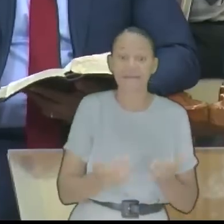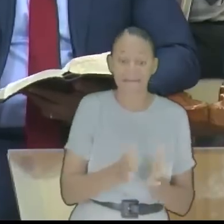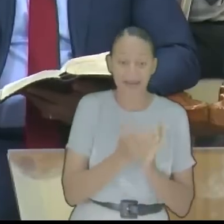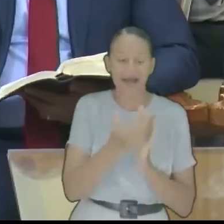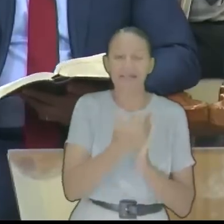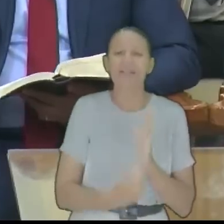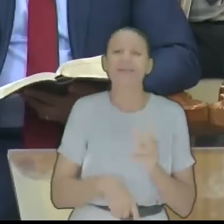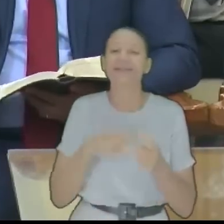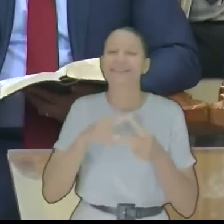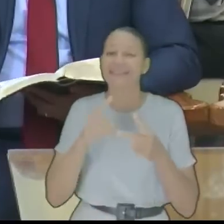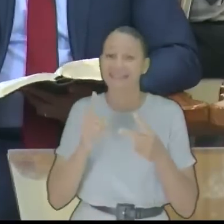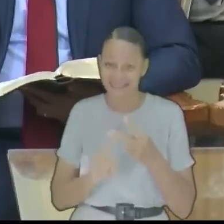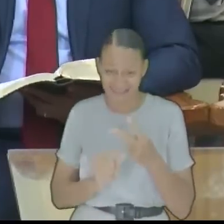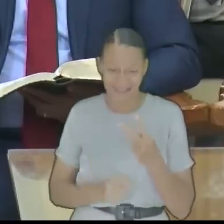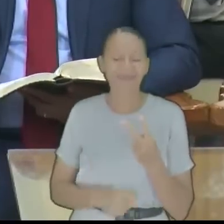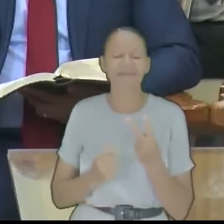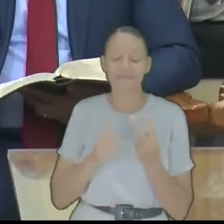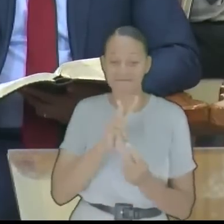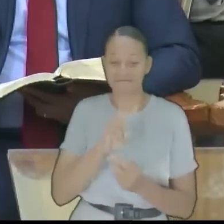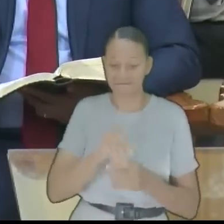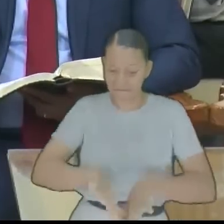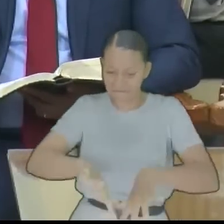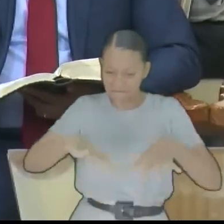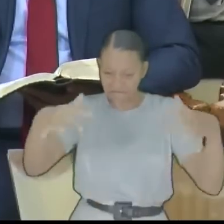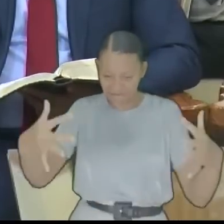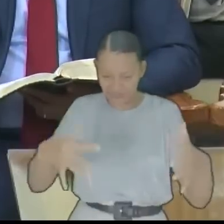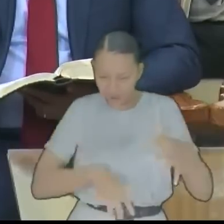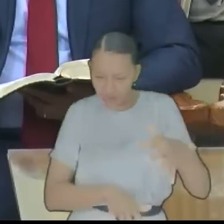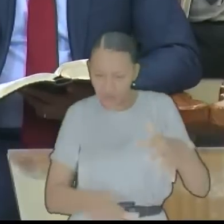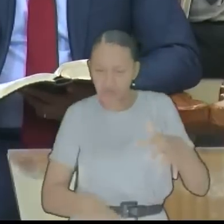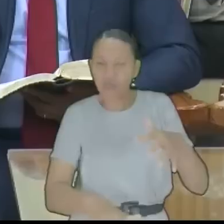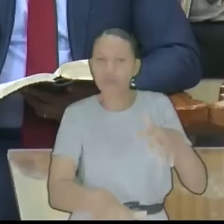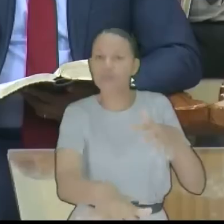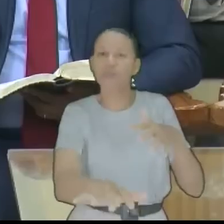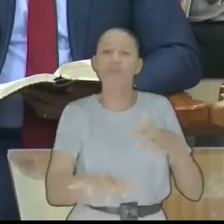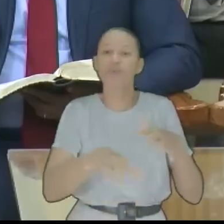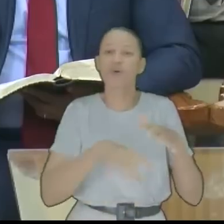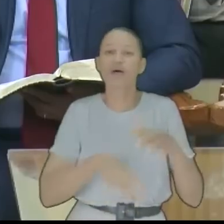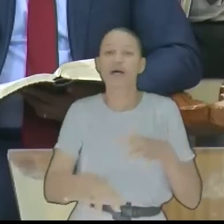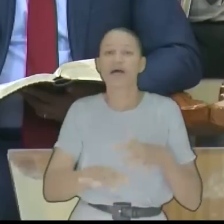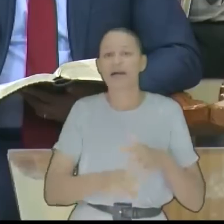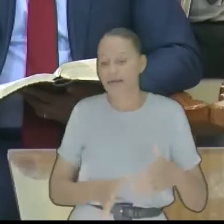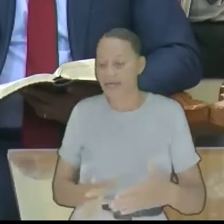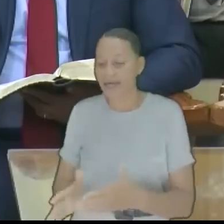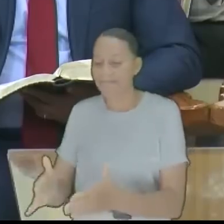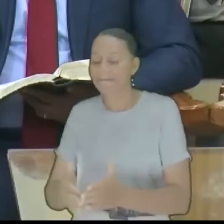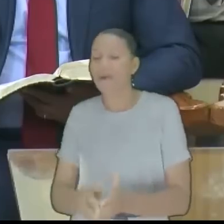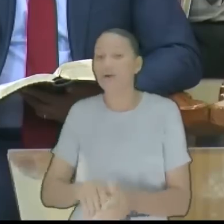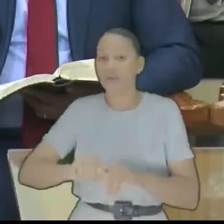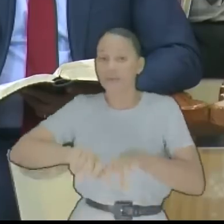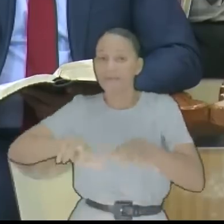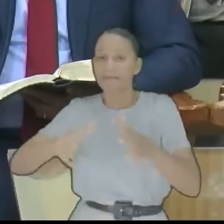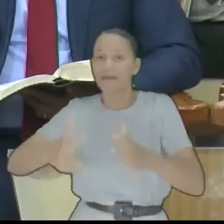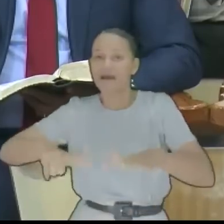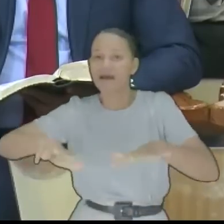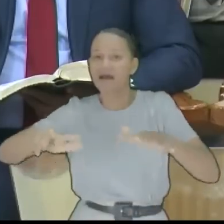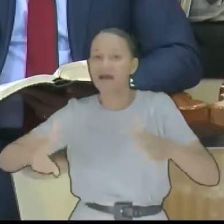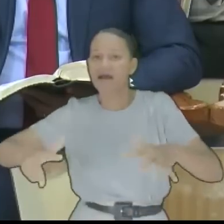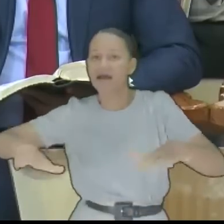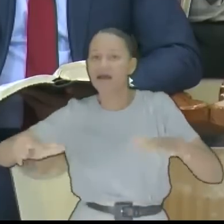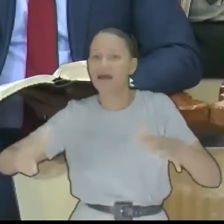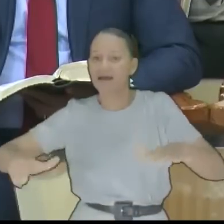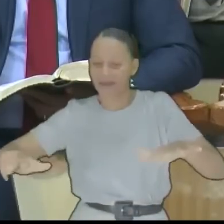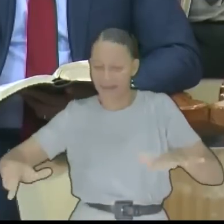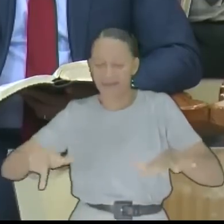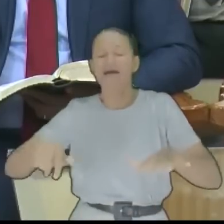Bíblia tem 2 vales de Sitim. Este vale de Sitim aqui é na margem do Mar Morto, é onde deságua